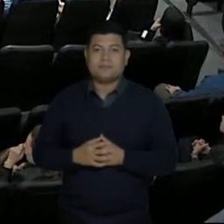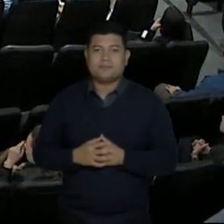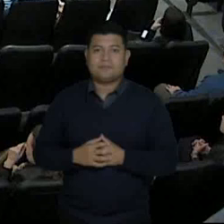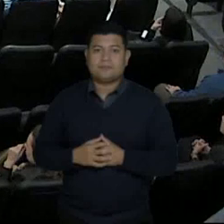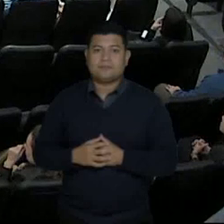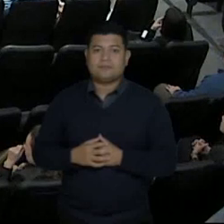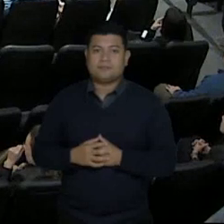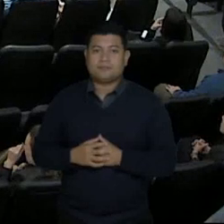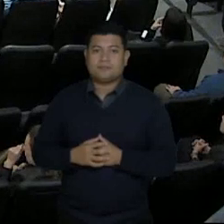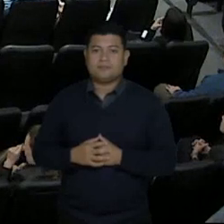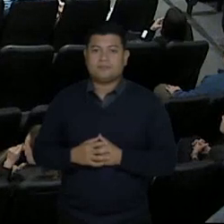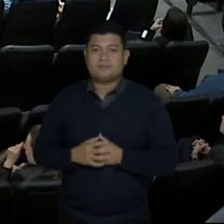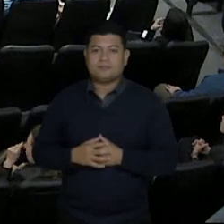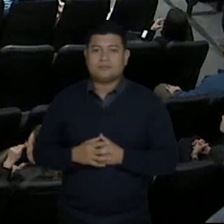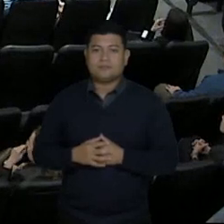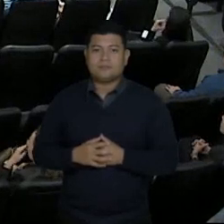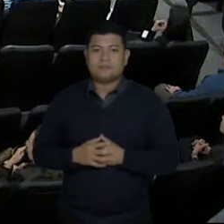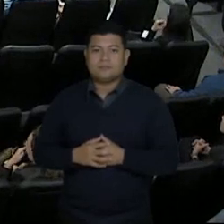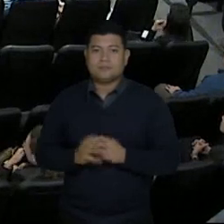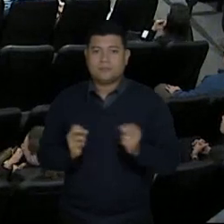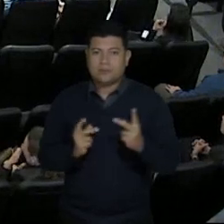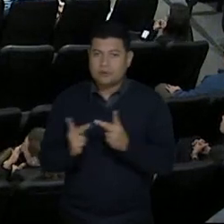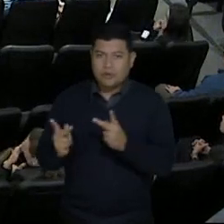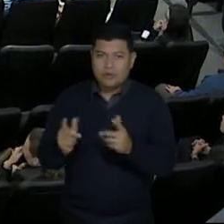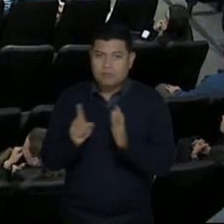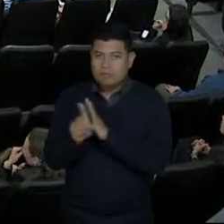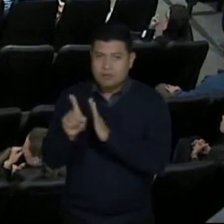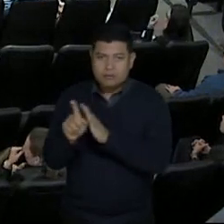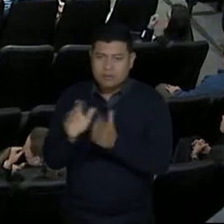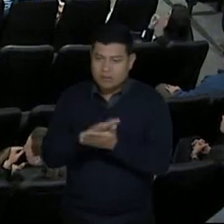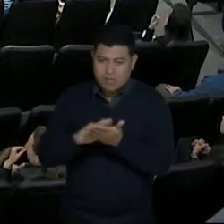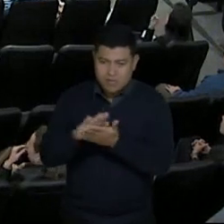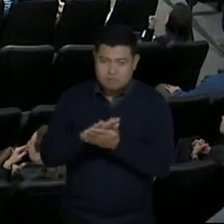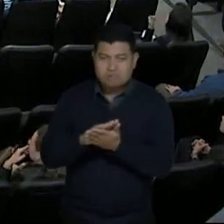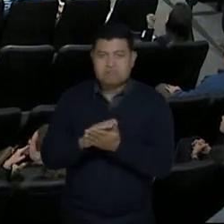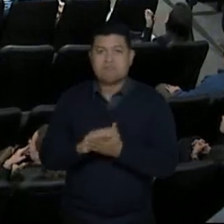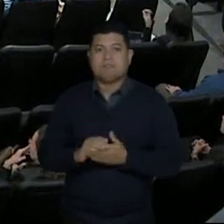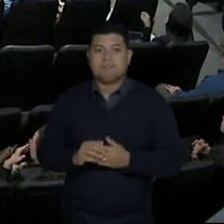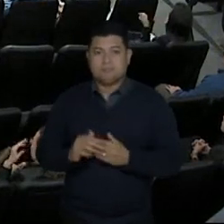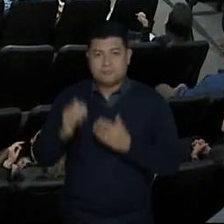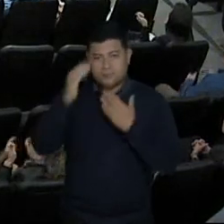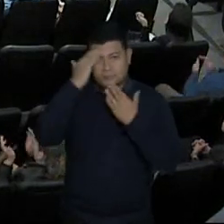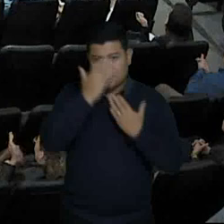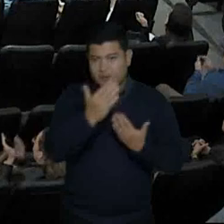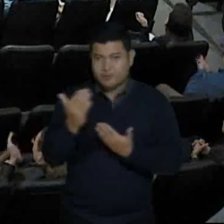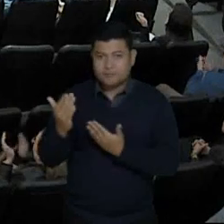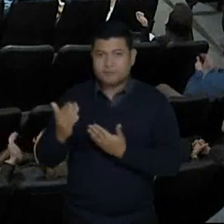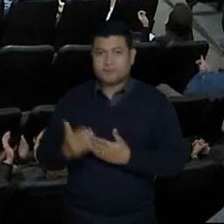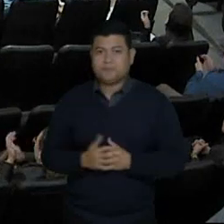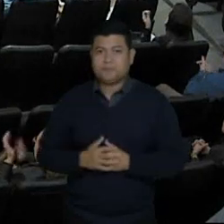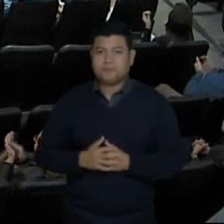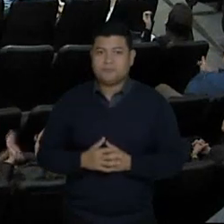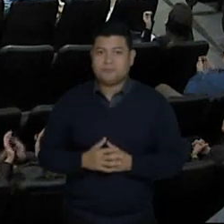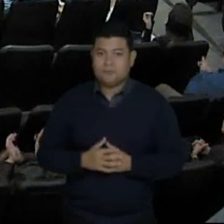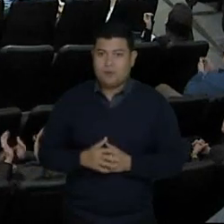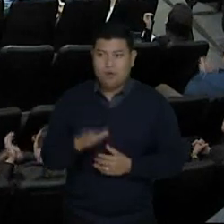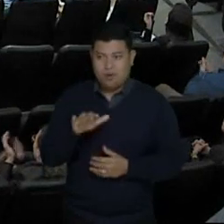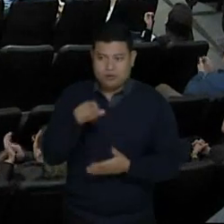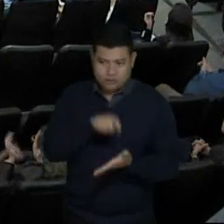lexia Ok então tá bom Obrigada vamos anotando as